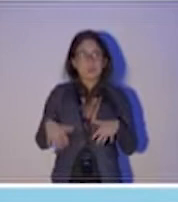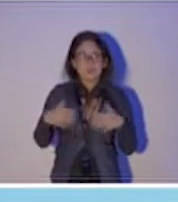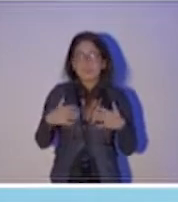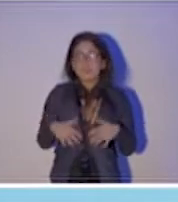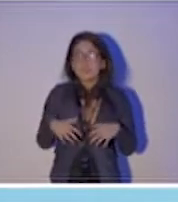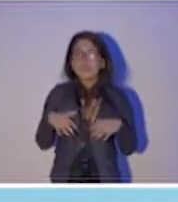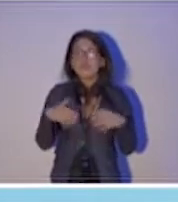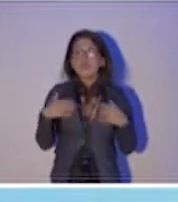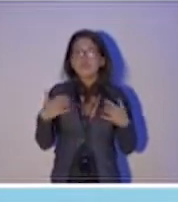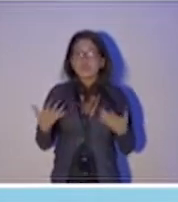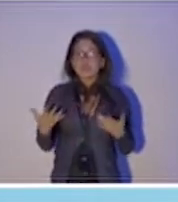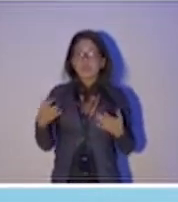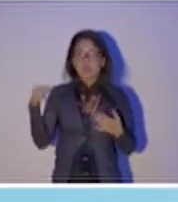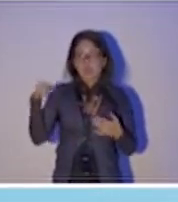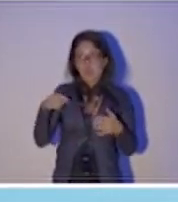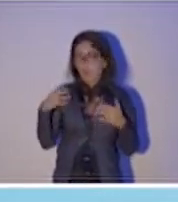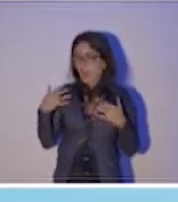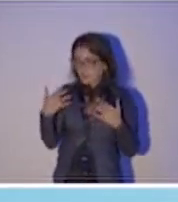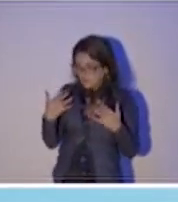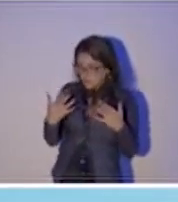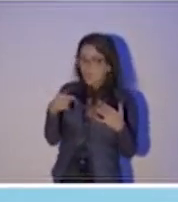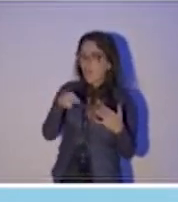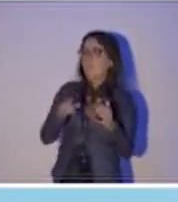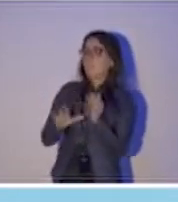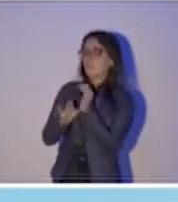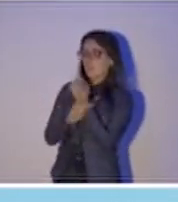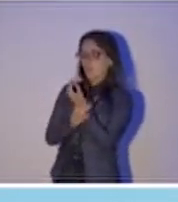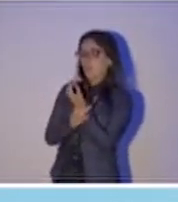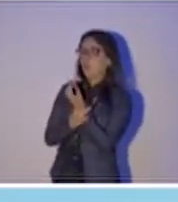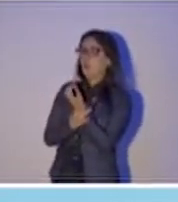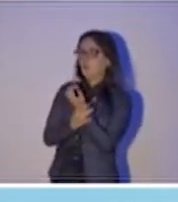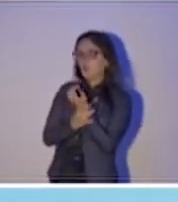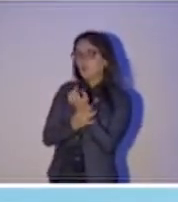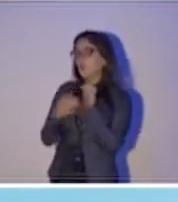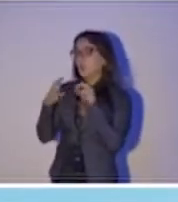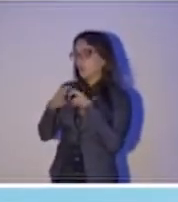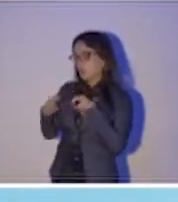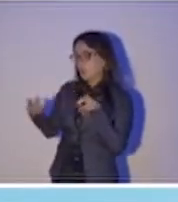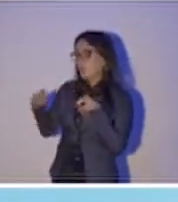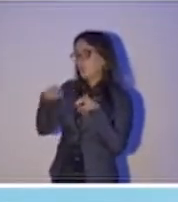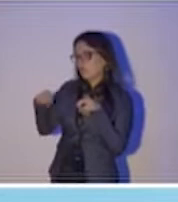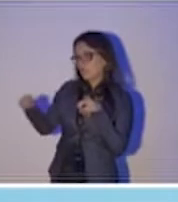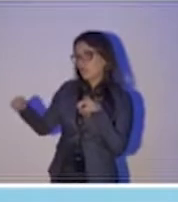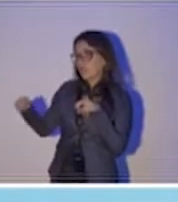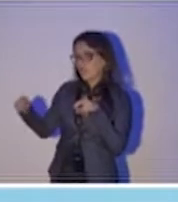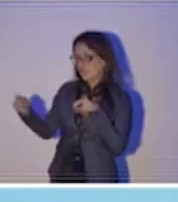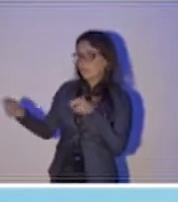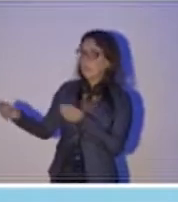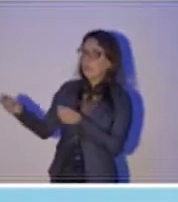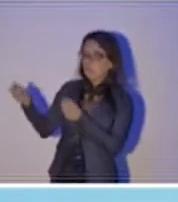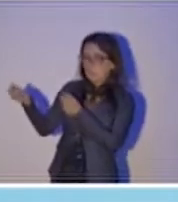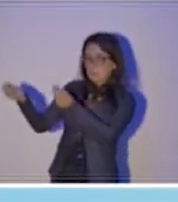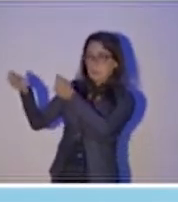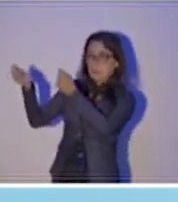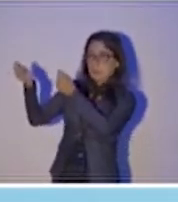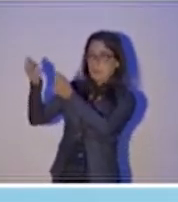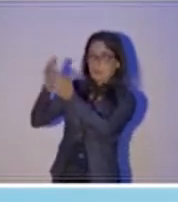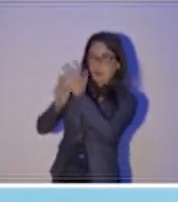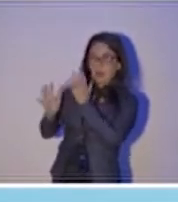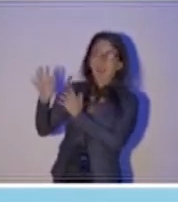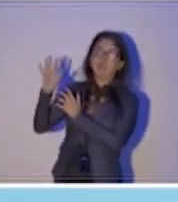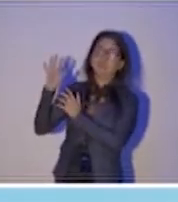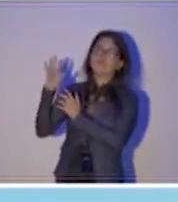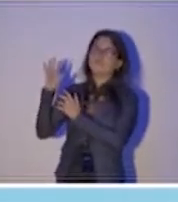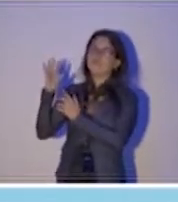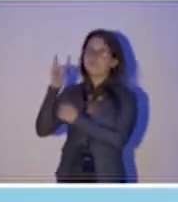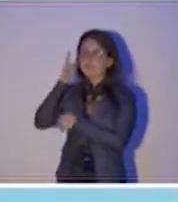Pessoal, esse ambiente é seguro. O que vocês têm a dizer nos interessa muito. Se a